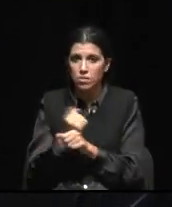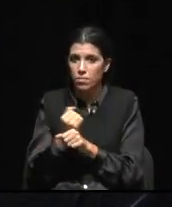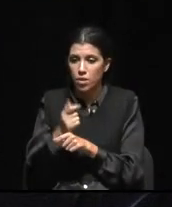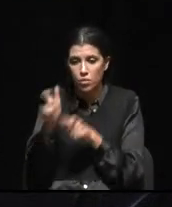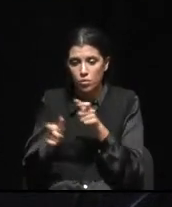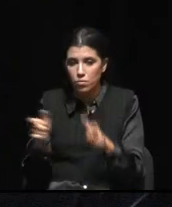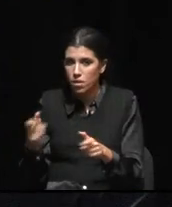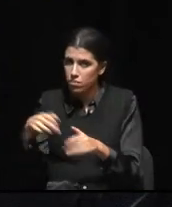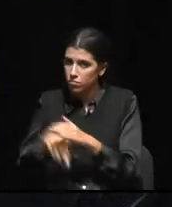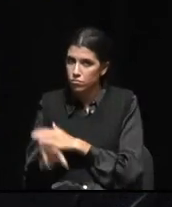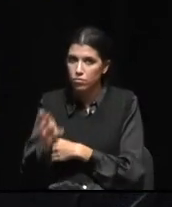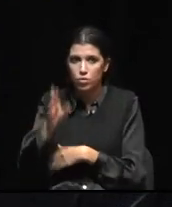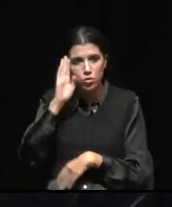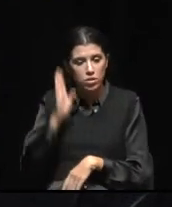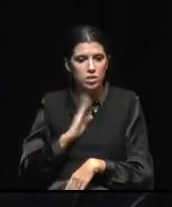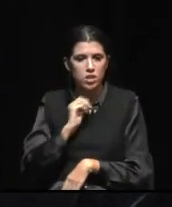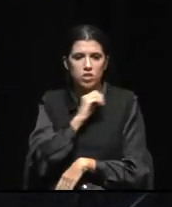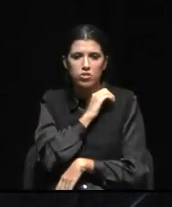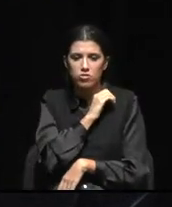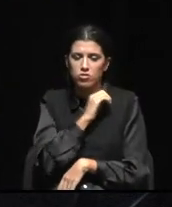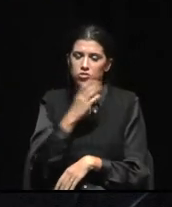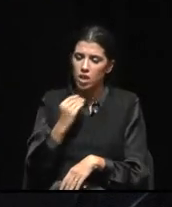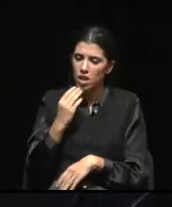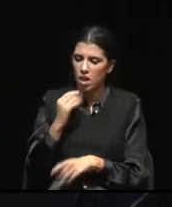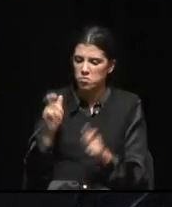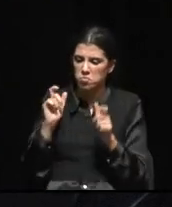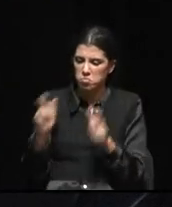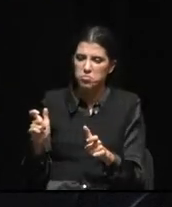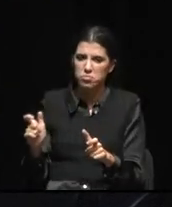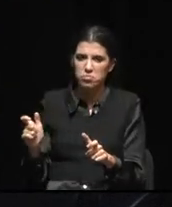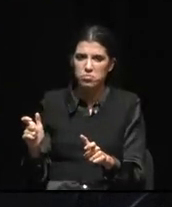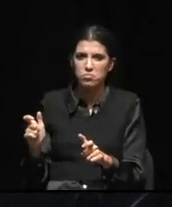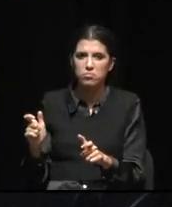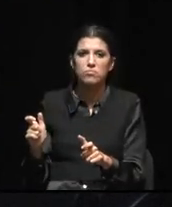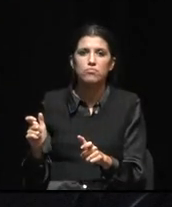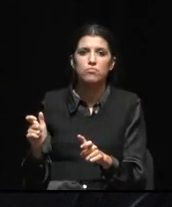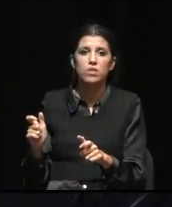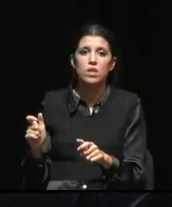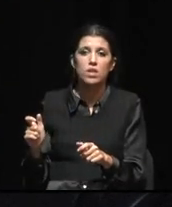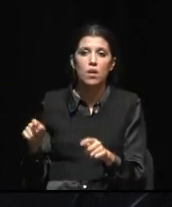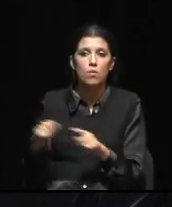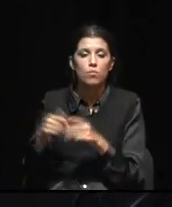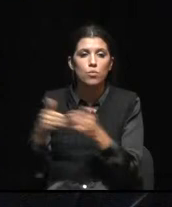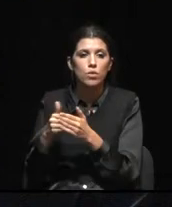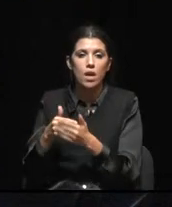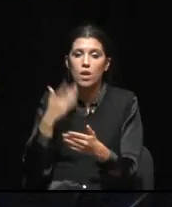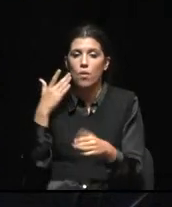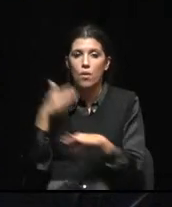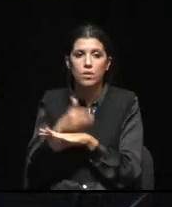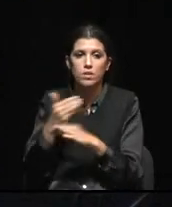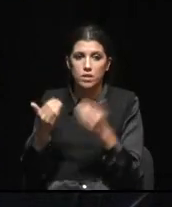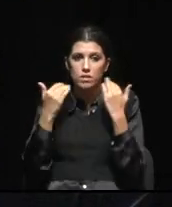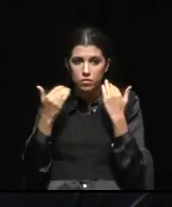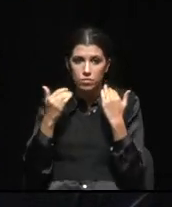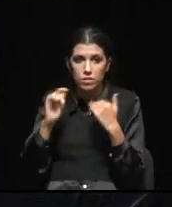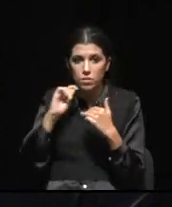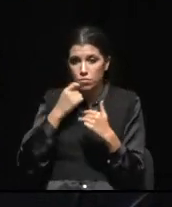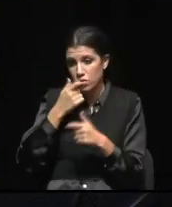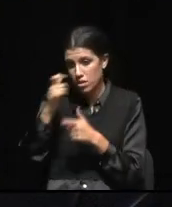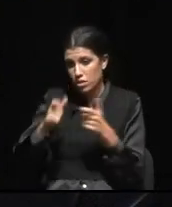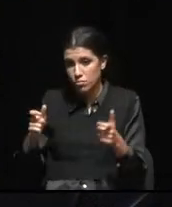poupados pelo exército Israelita no que é um bloqueio deliberado ao acesso à informação e à ajuda humanitária e à custa de tantas